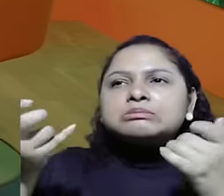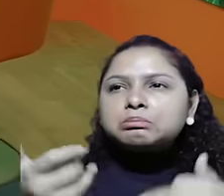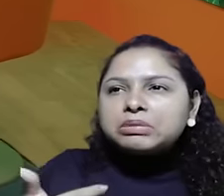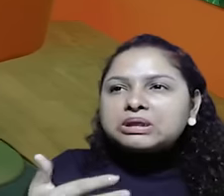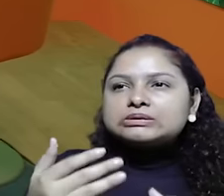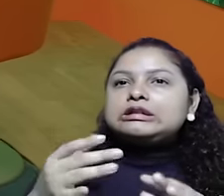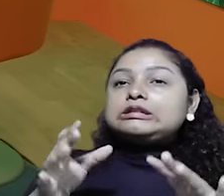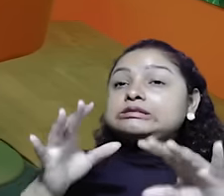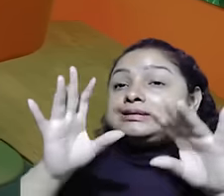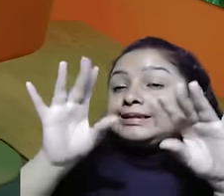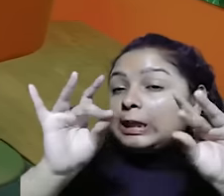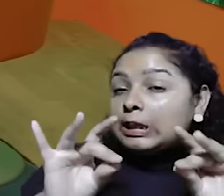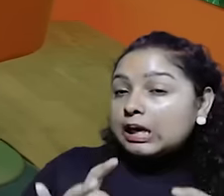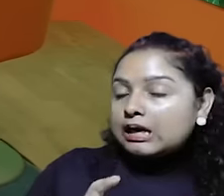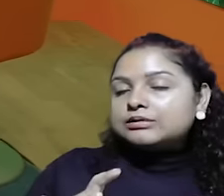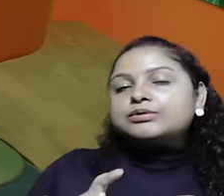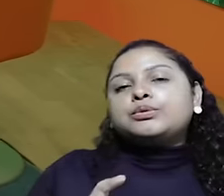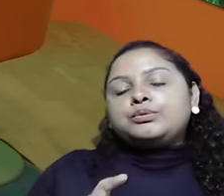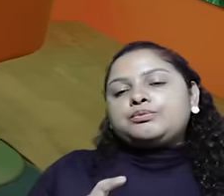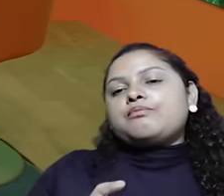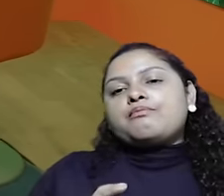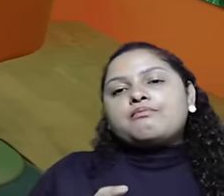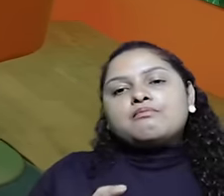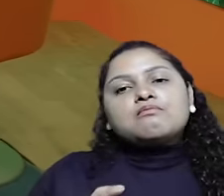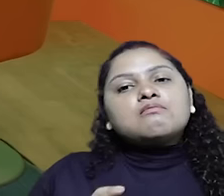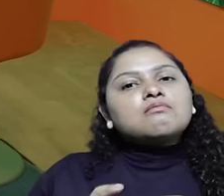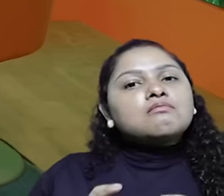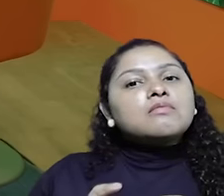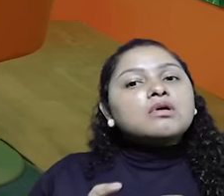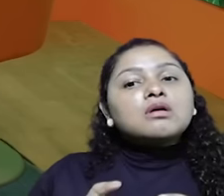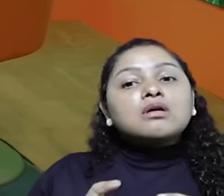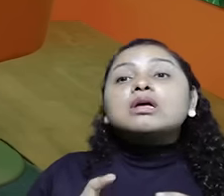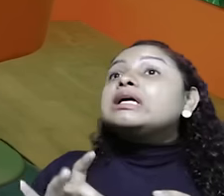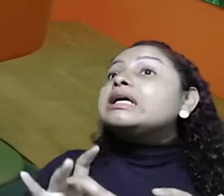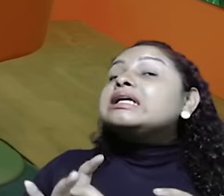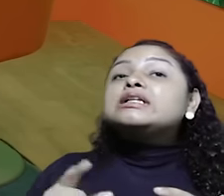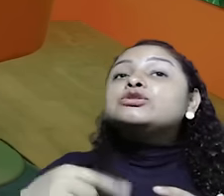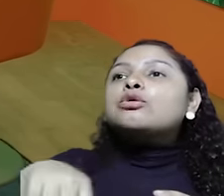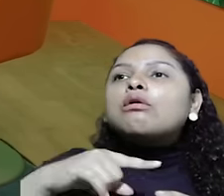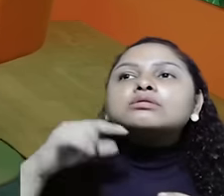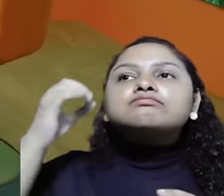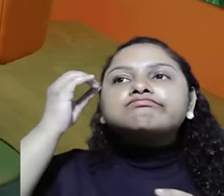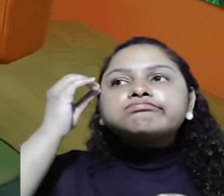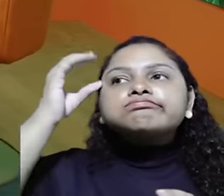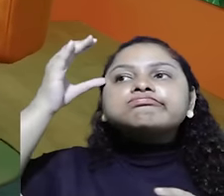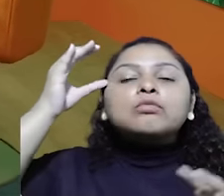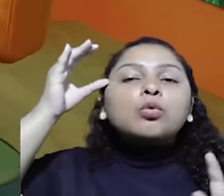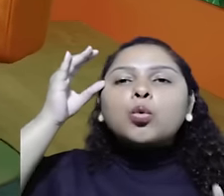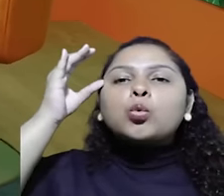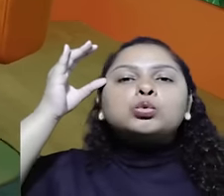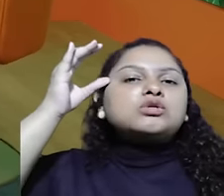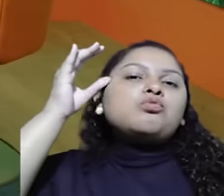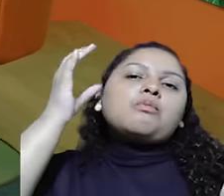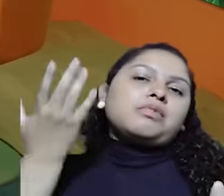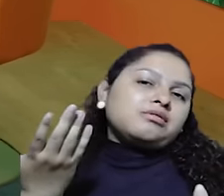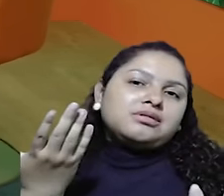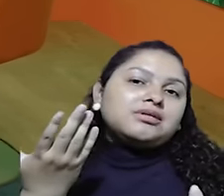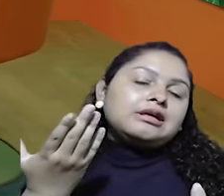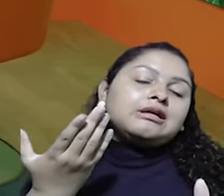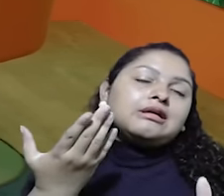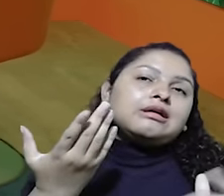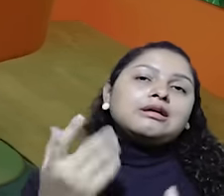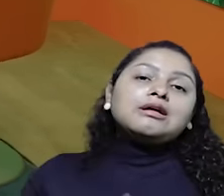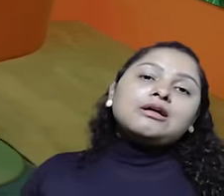Eh ela está em atualização contínua então eh a gente percebe